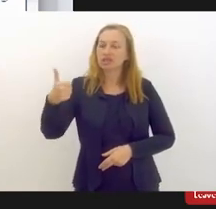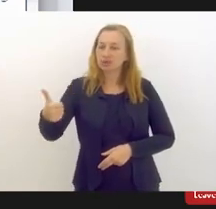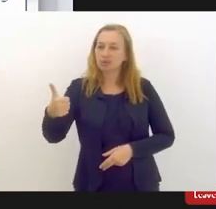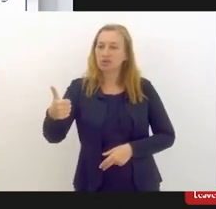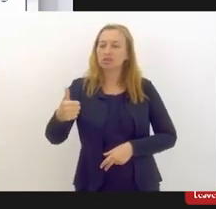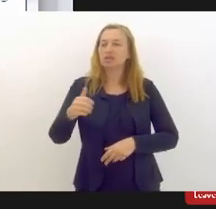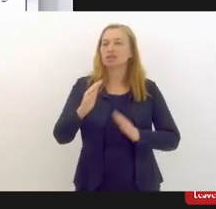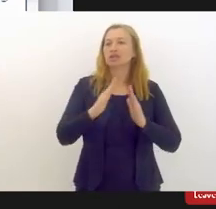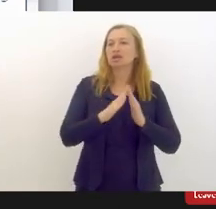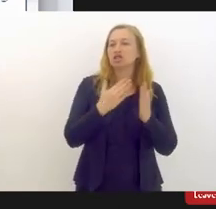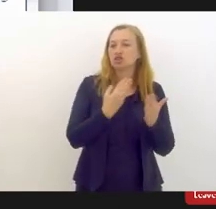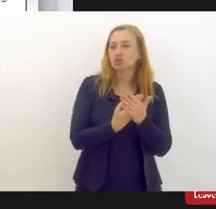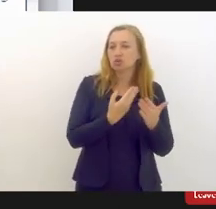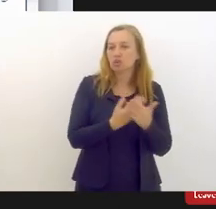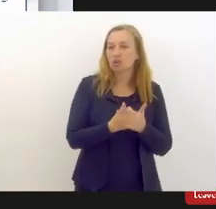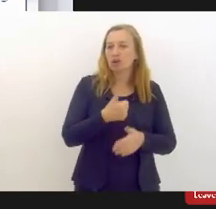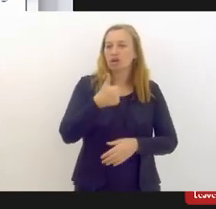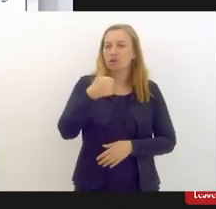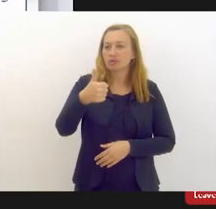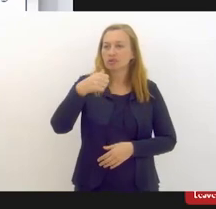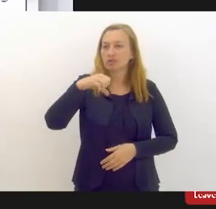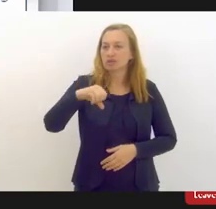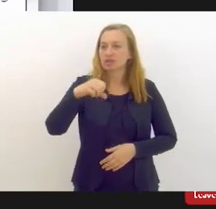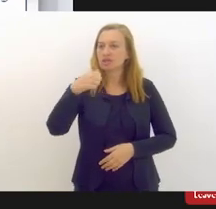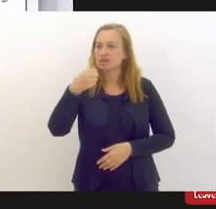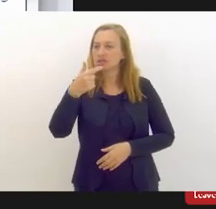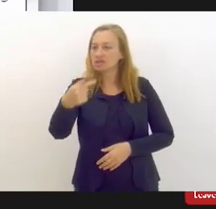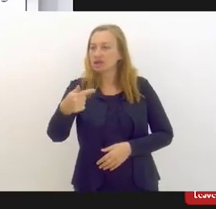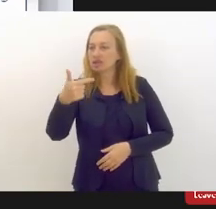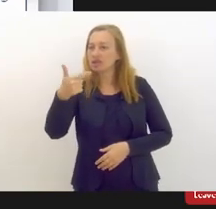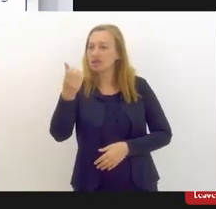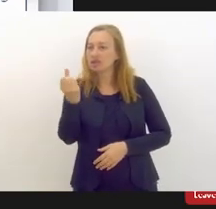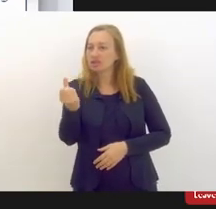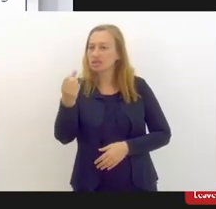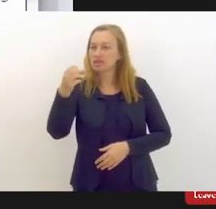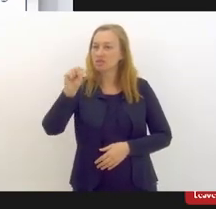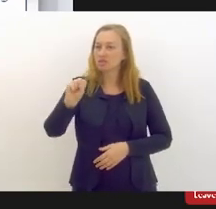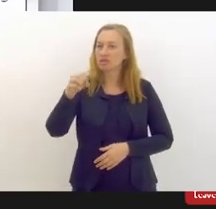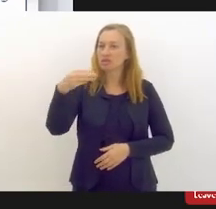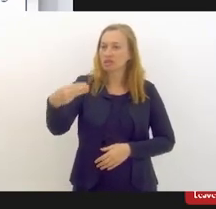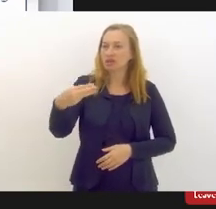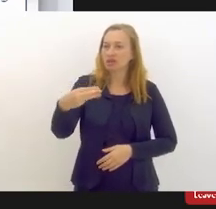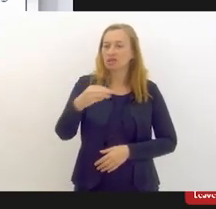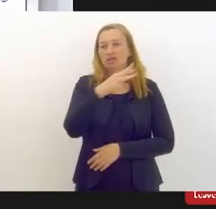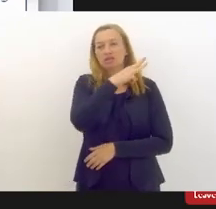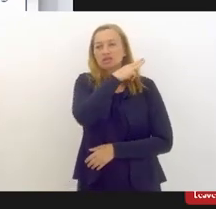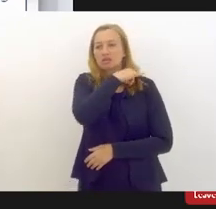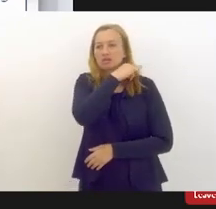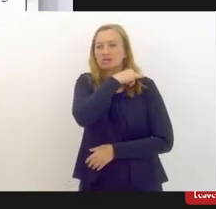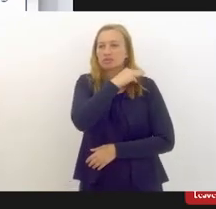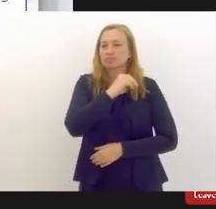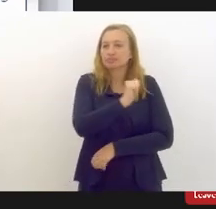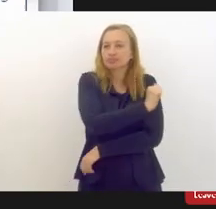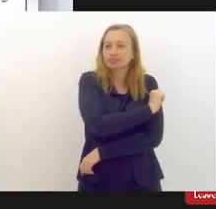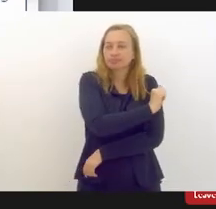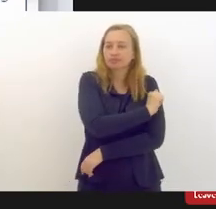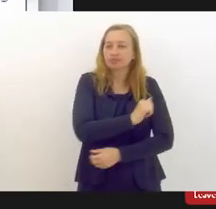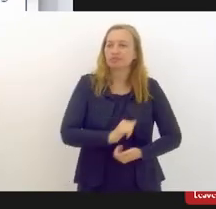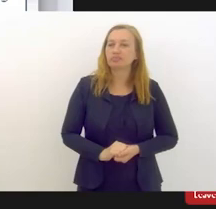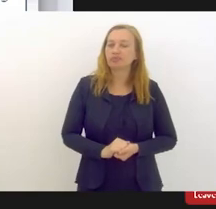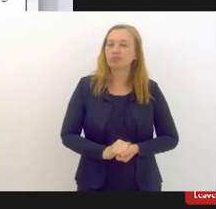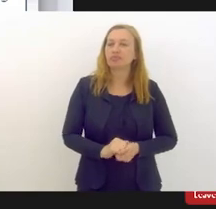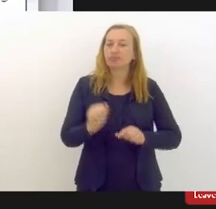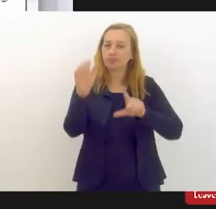Todos esses recursos, eles estão disponíveis em versão física e também contam com plataformas, né,